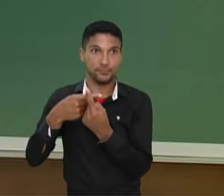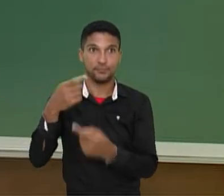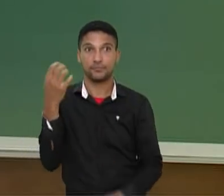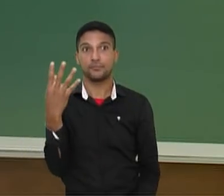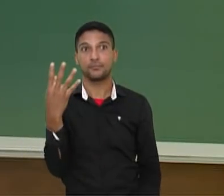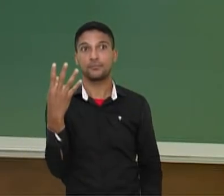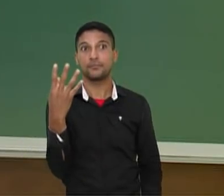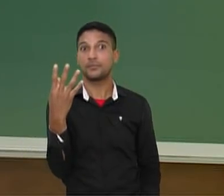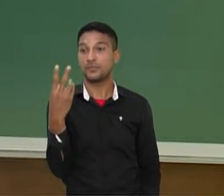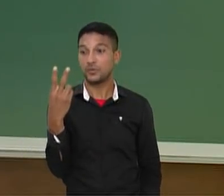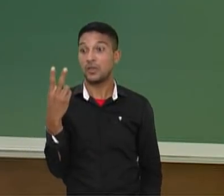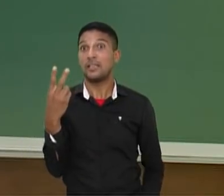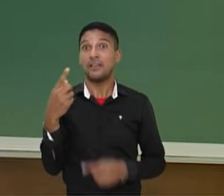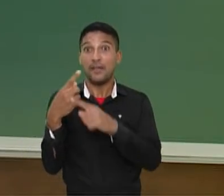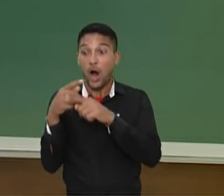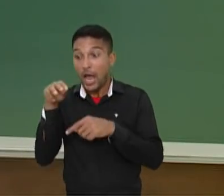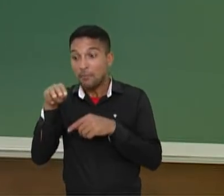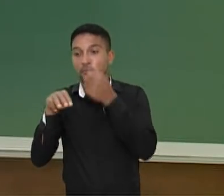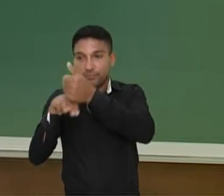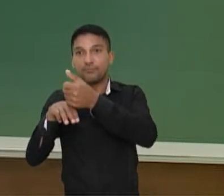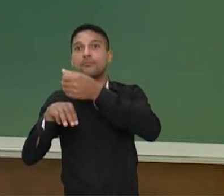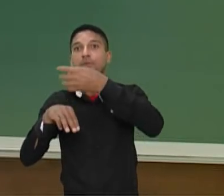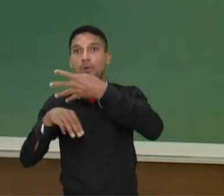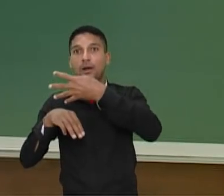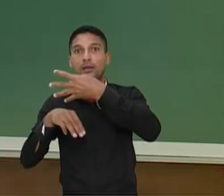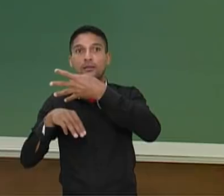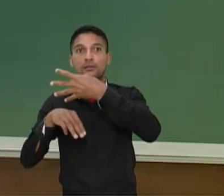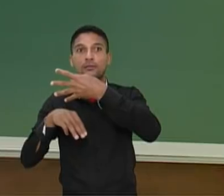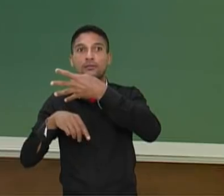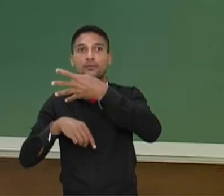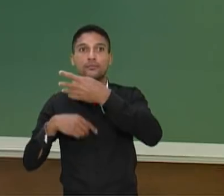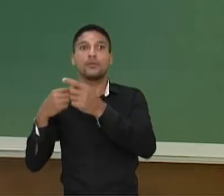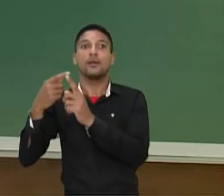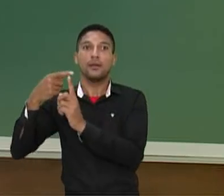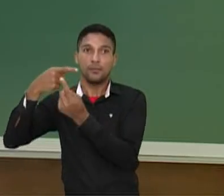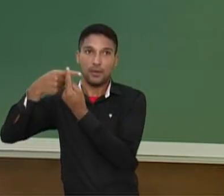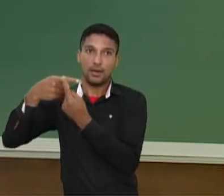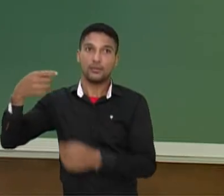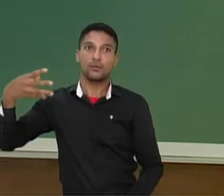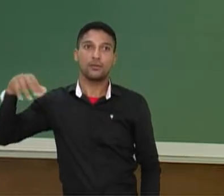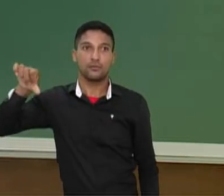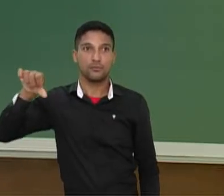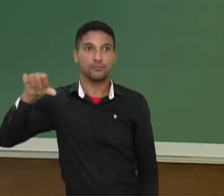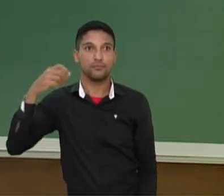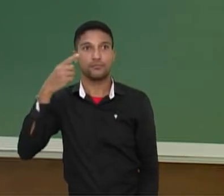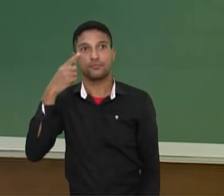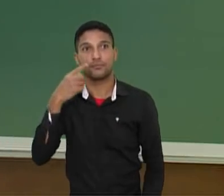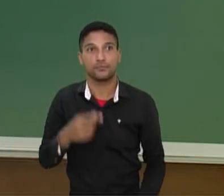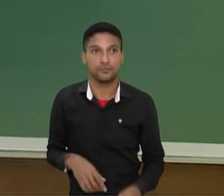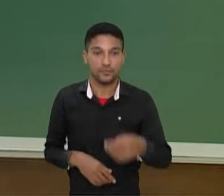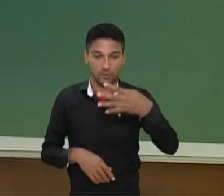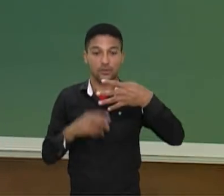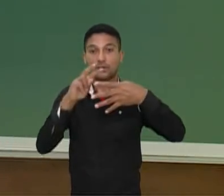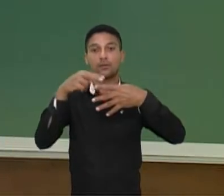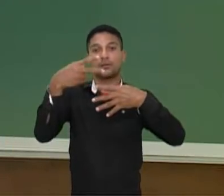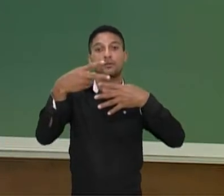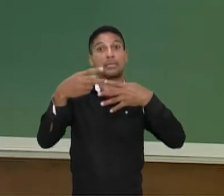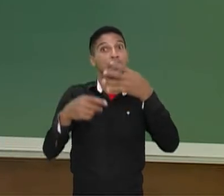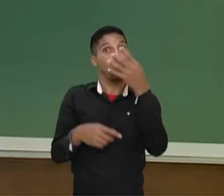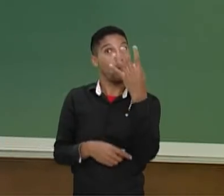mais 49. Então lembra de primeiro fazer as multiplicações, tá? Potência, ó, 4 ao quadrado, 4 vezes